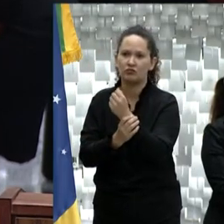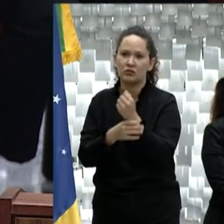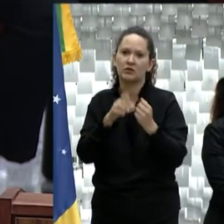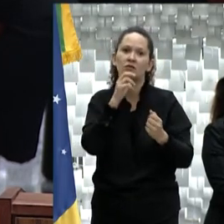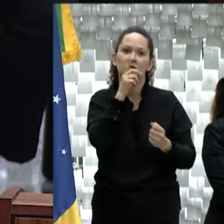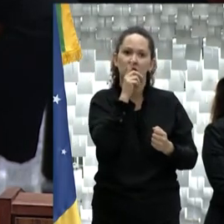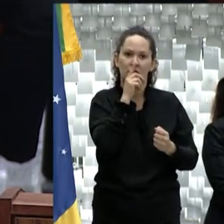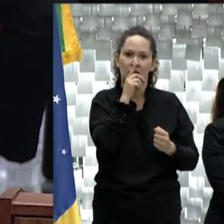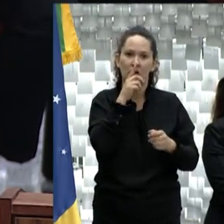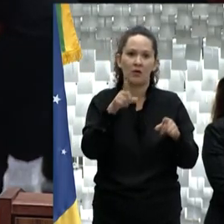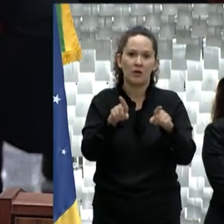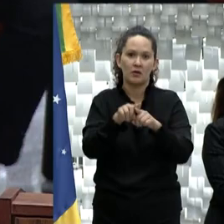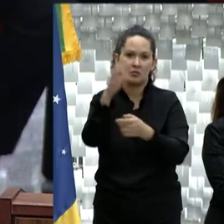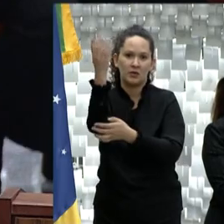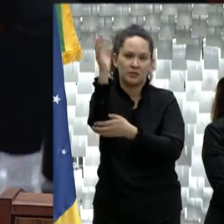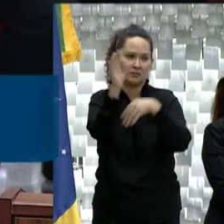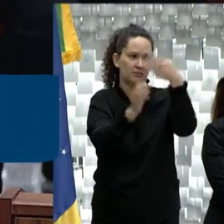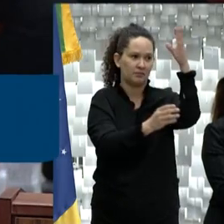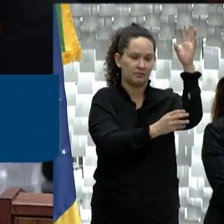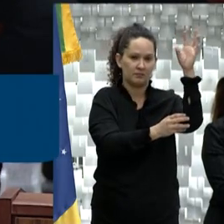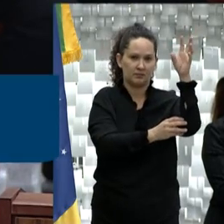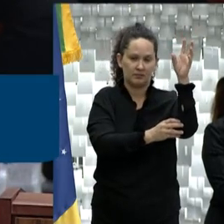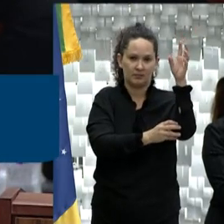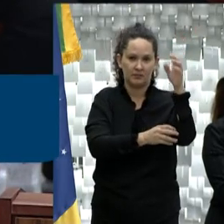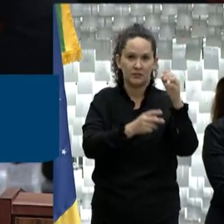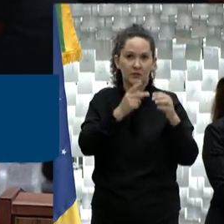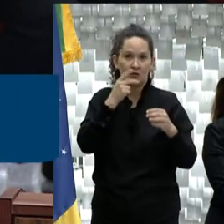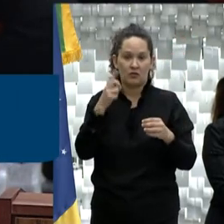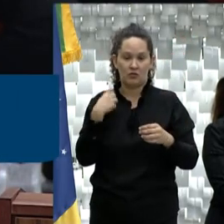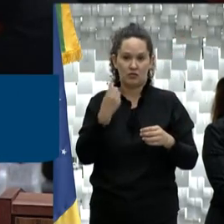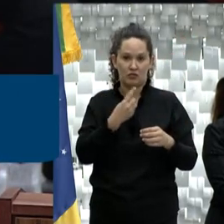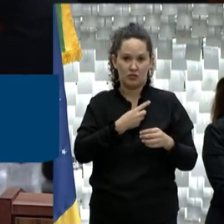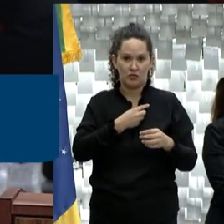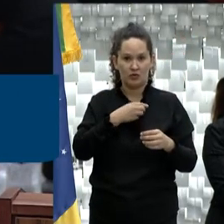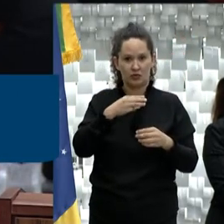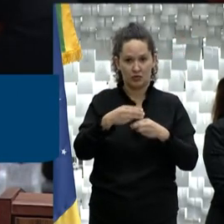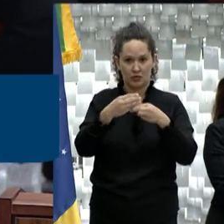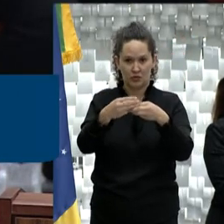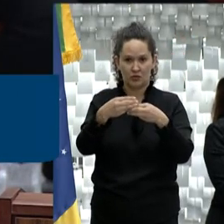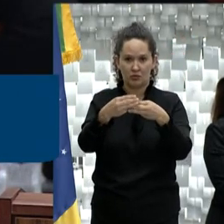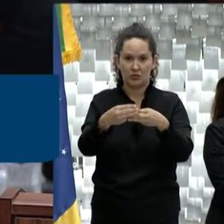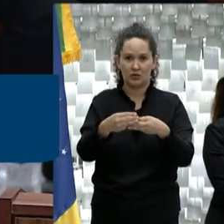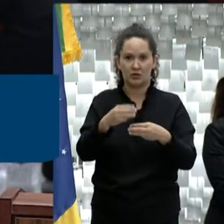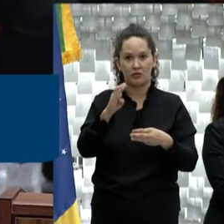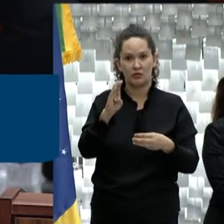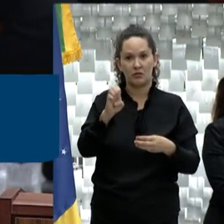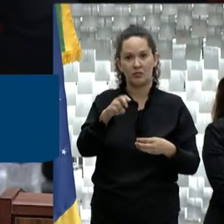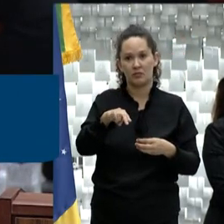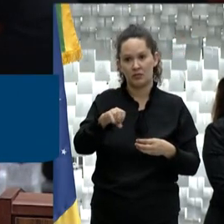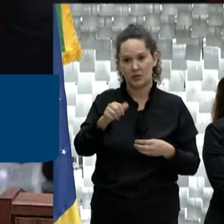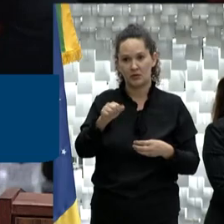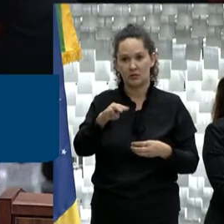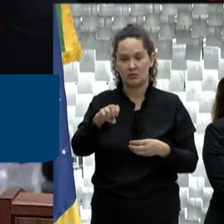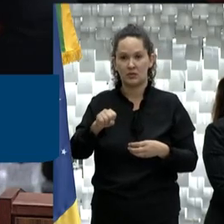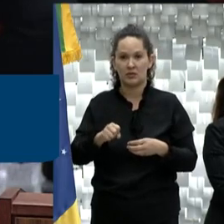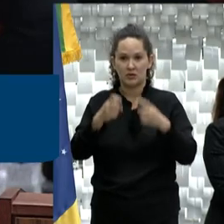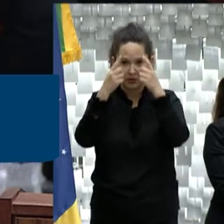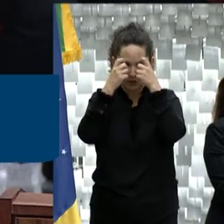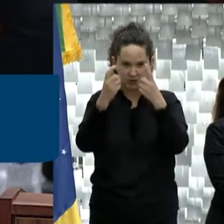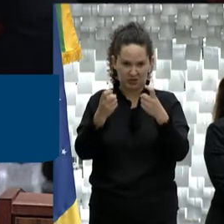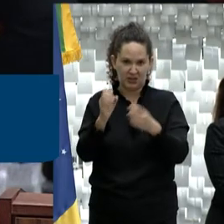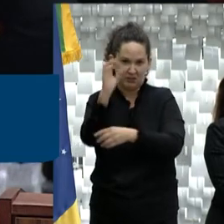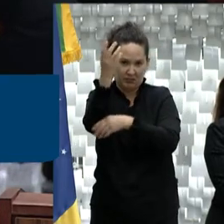água e da floresta. Como disse o nosso mestre, o ministro Herman Benjamin, em relação aos crimes